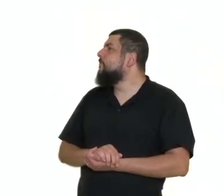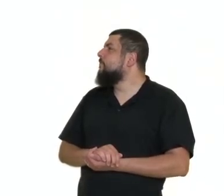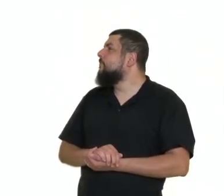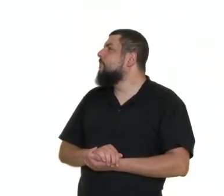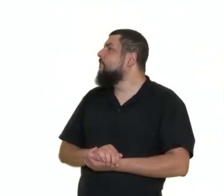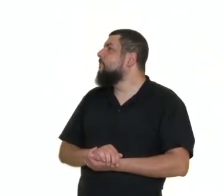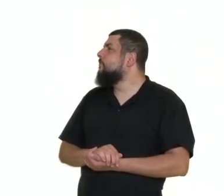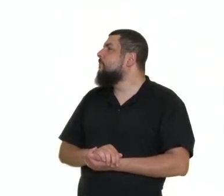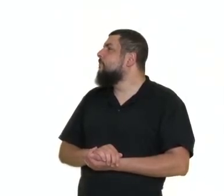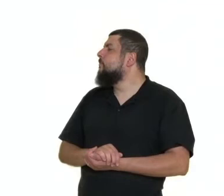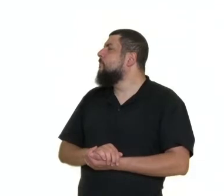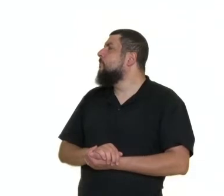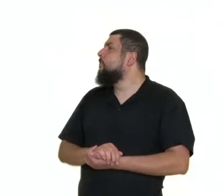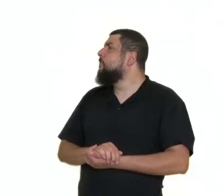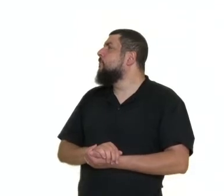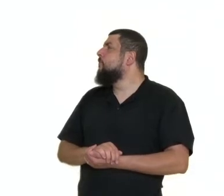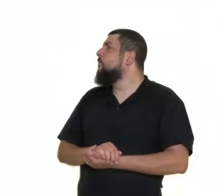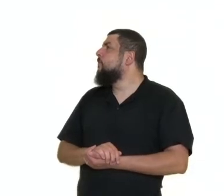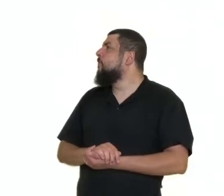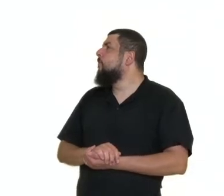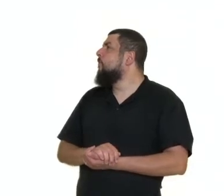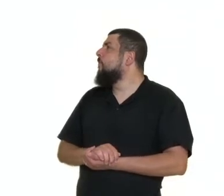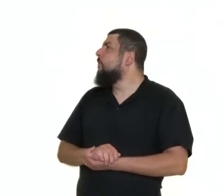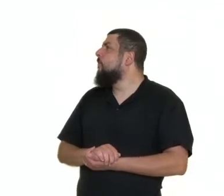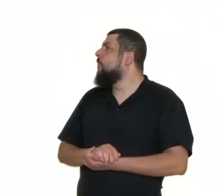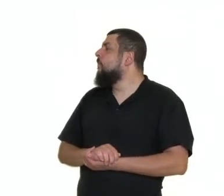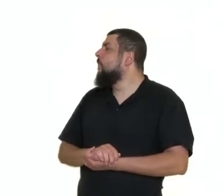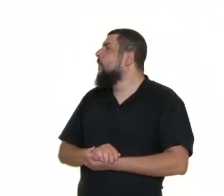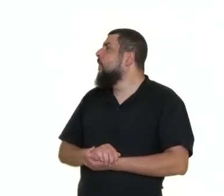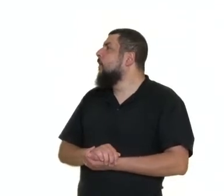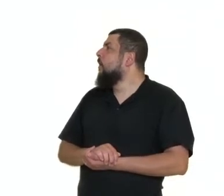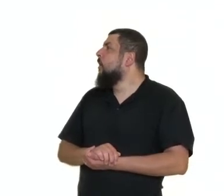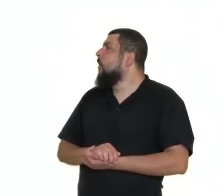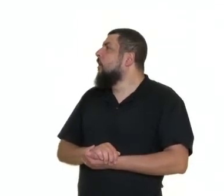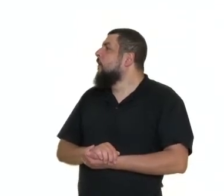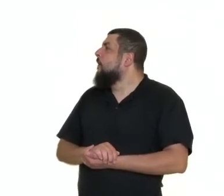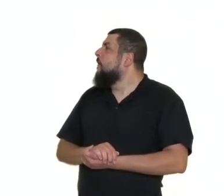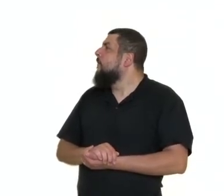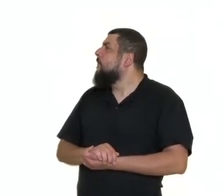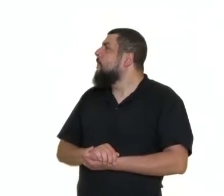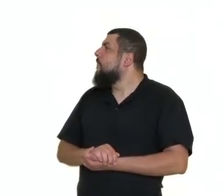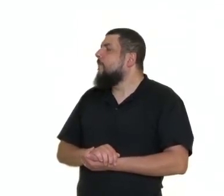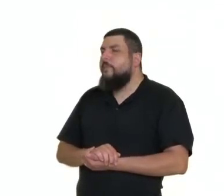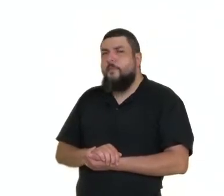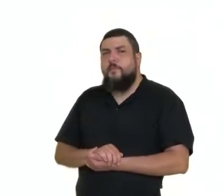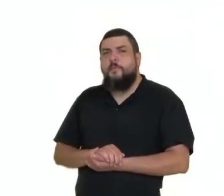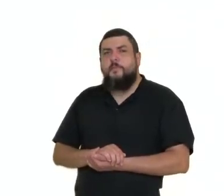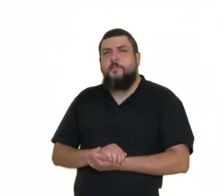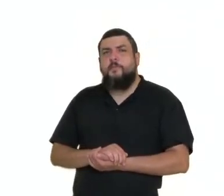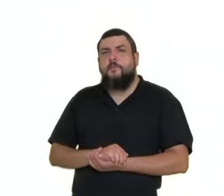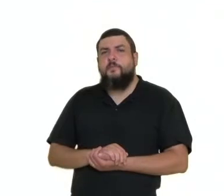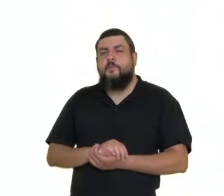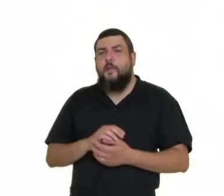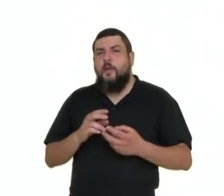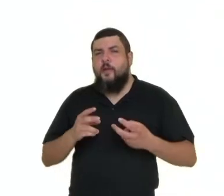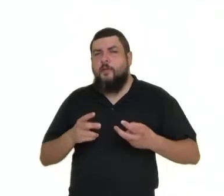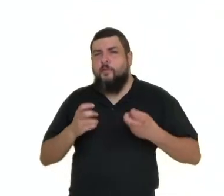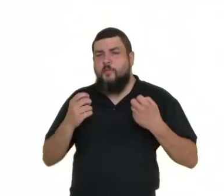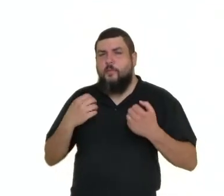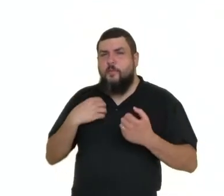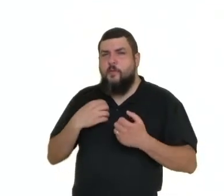te tenho medo, não te tenho medo. Daí, o cachorro ali abre a boca,